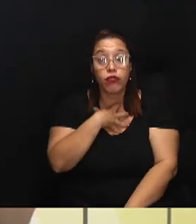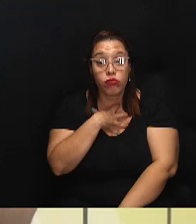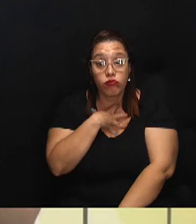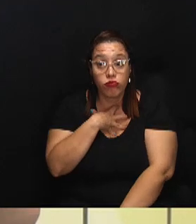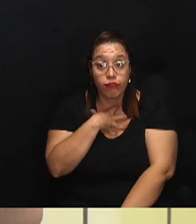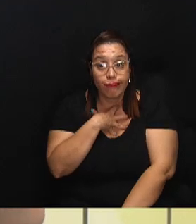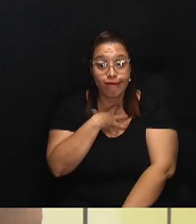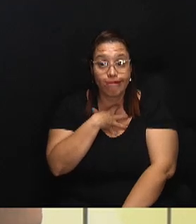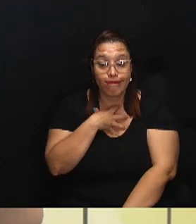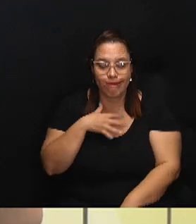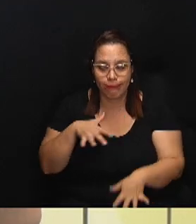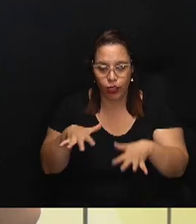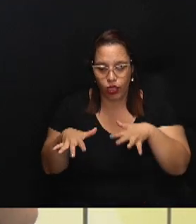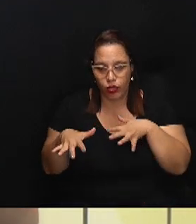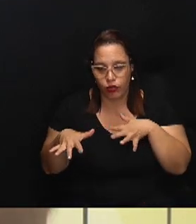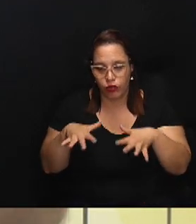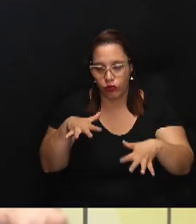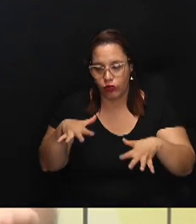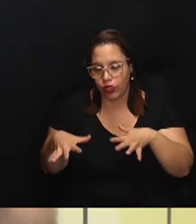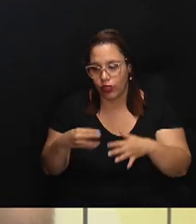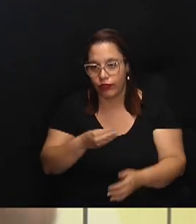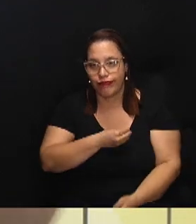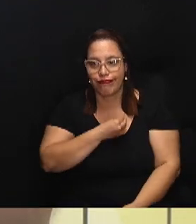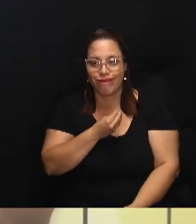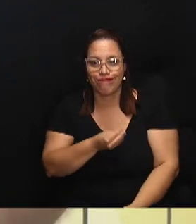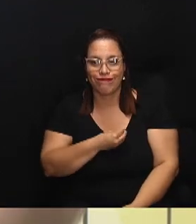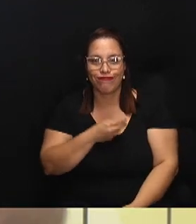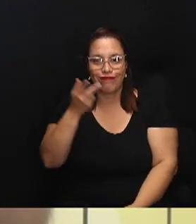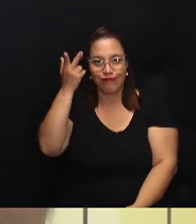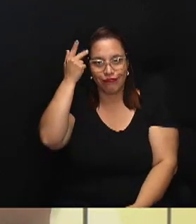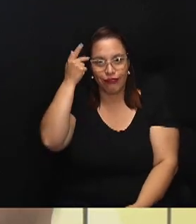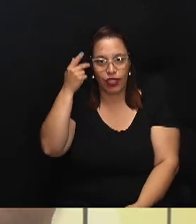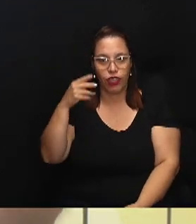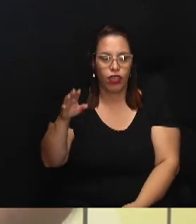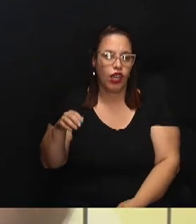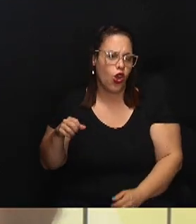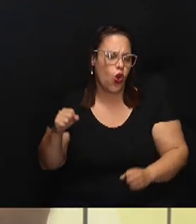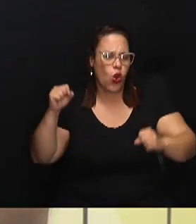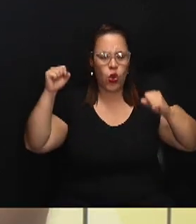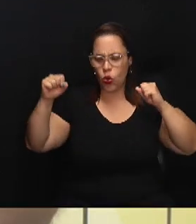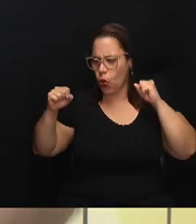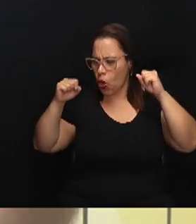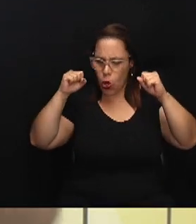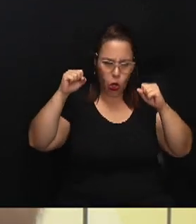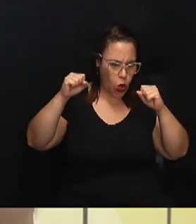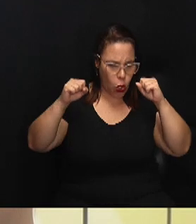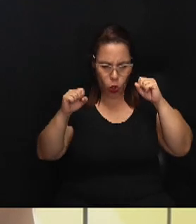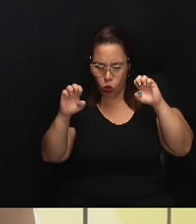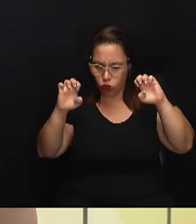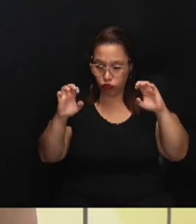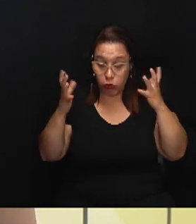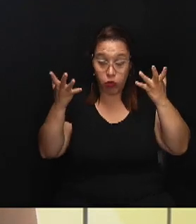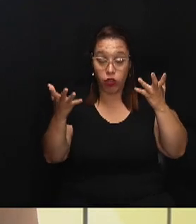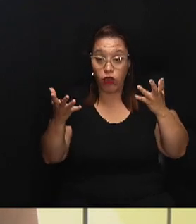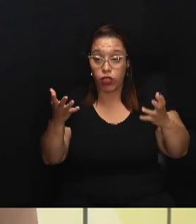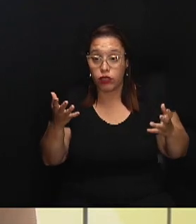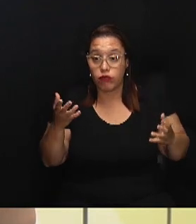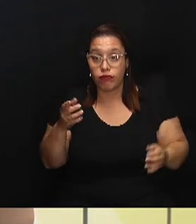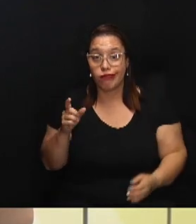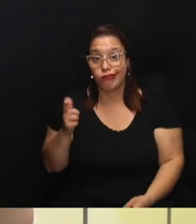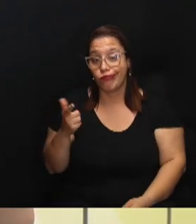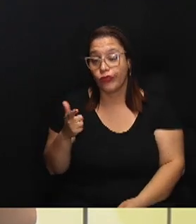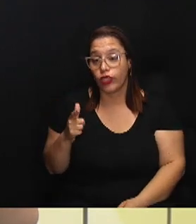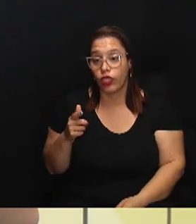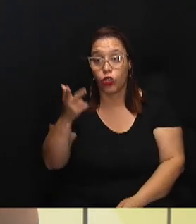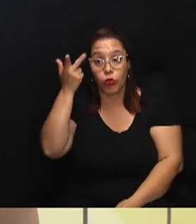depende do momento que a pessoa está vivendo, né? Em condições normais, vai para balada, conversa, joga conversa fora com os amigos, mas não está numa